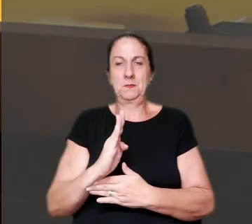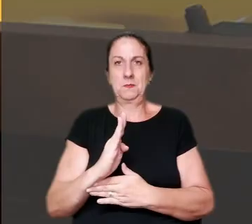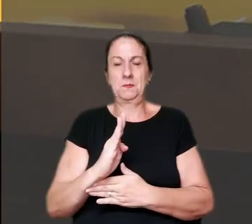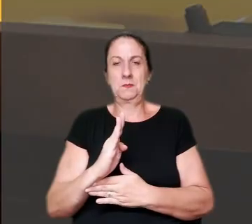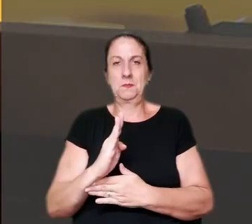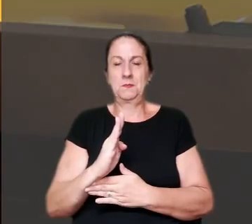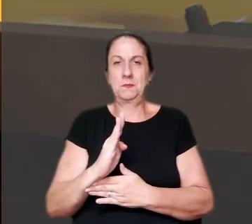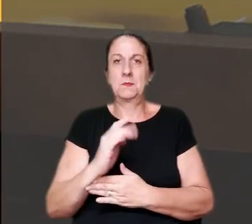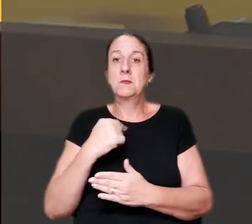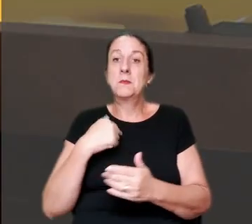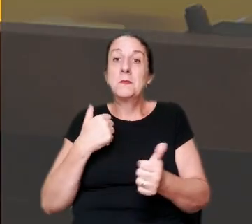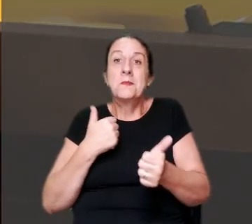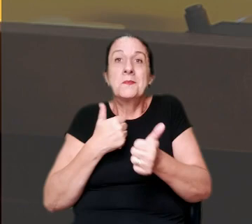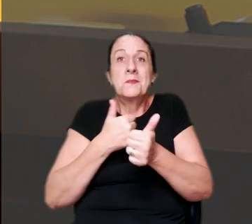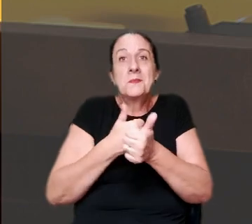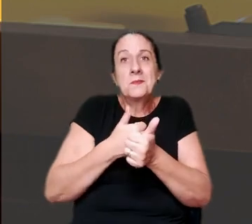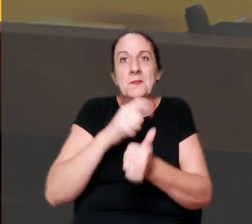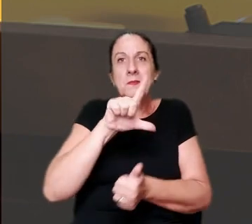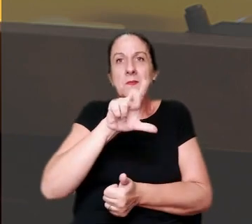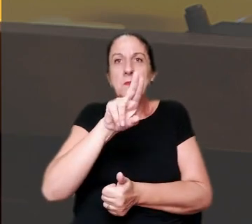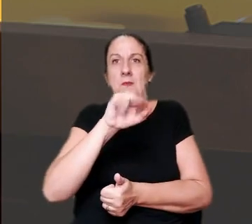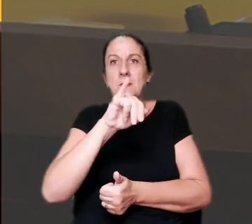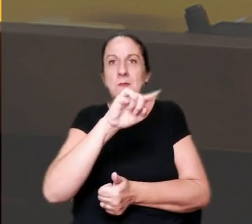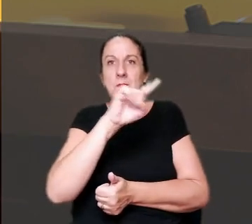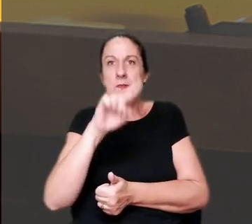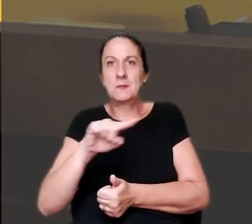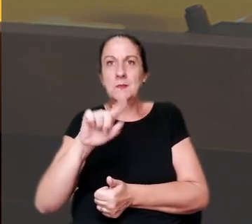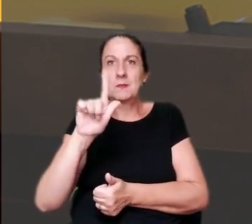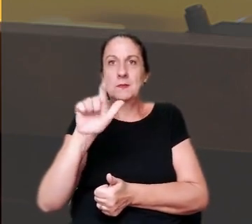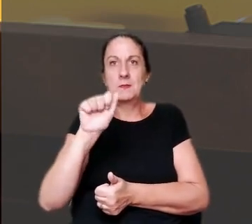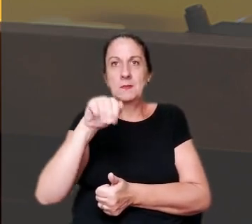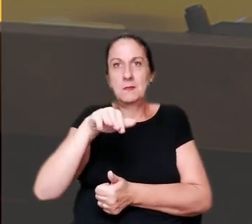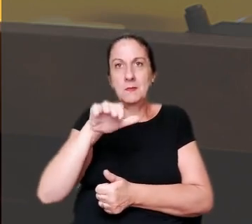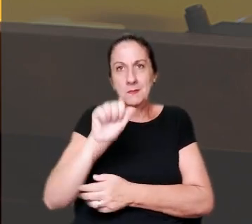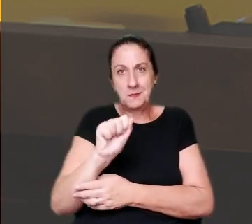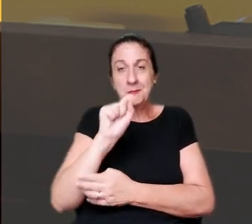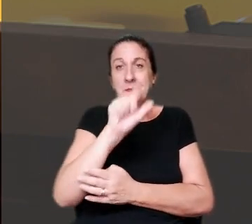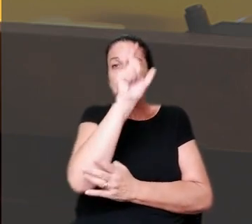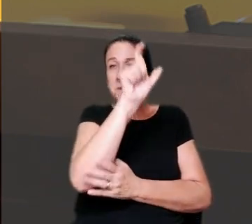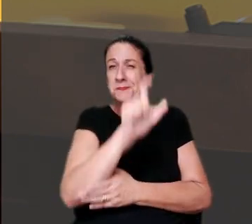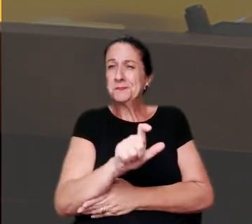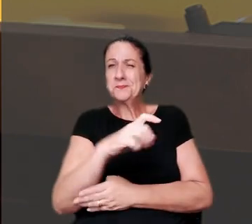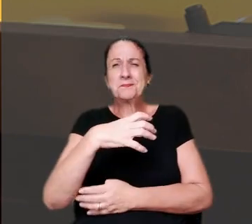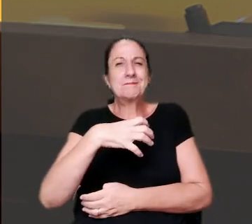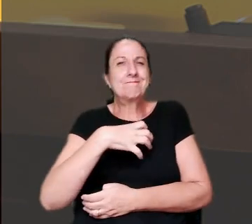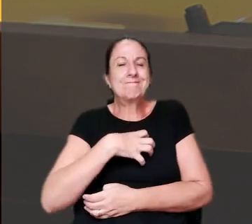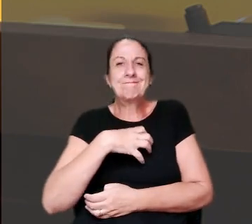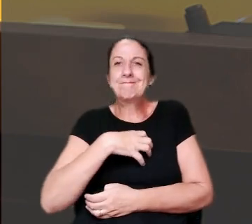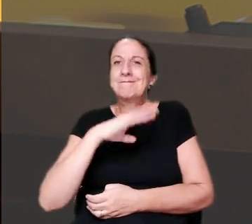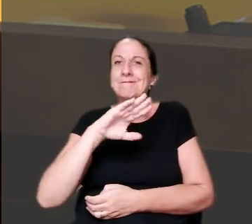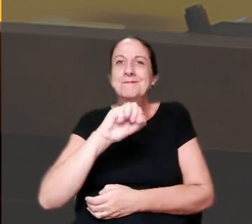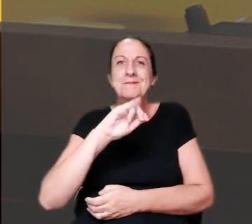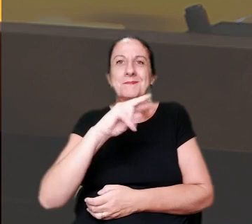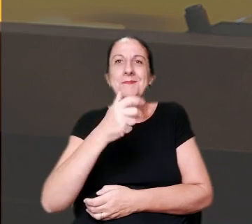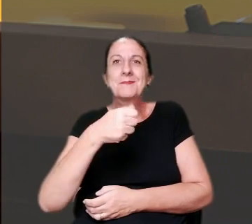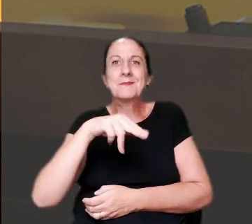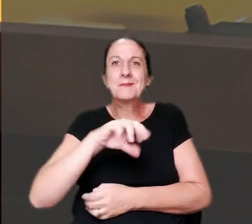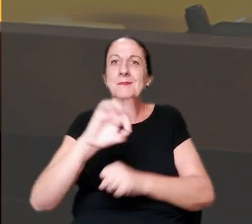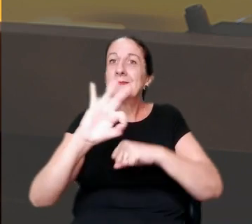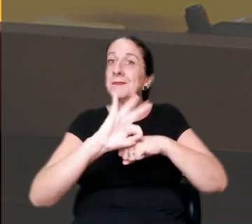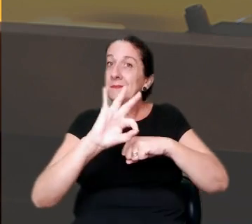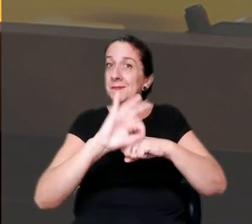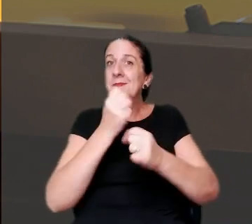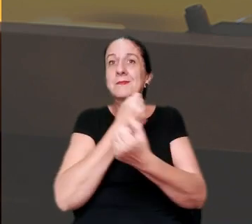Brasil. Tanto que eu me aproximei de Luiz Gama, né, dessa figura extraordinária, esse baiano que se transformou